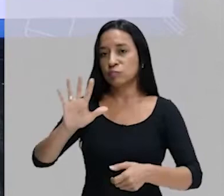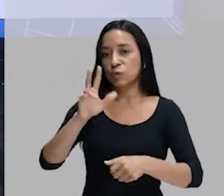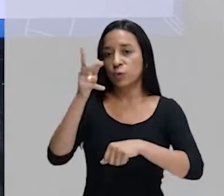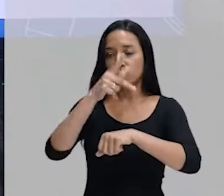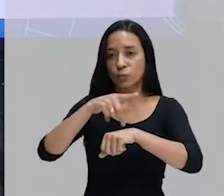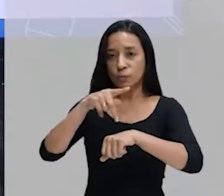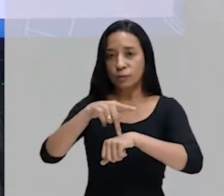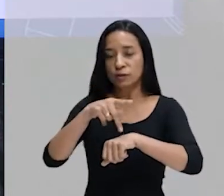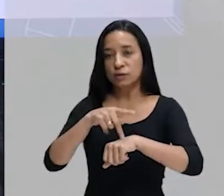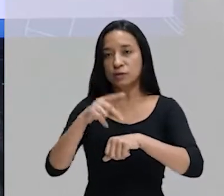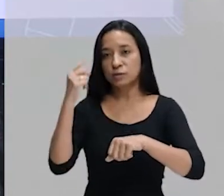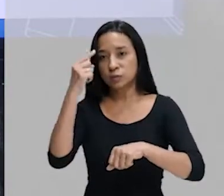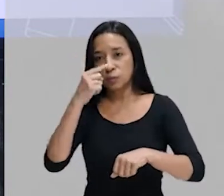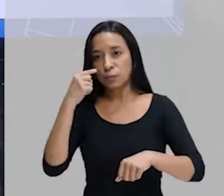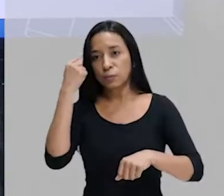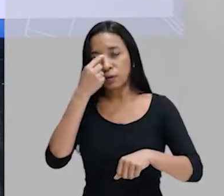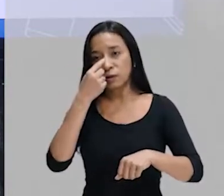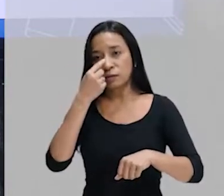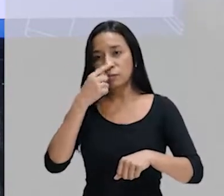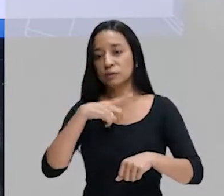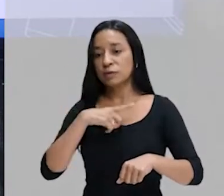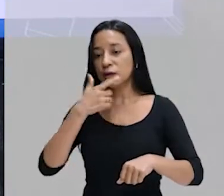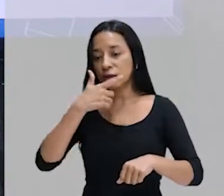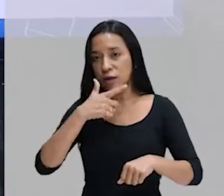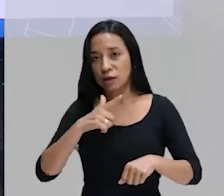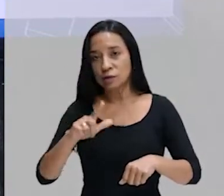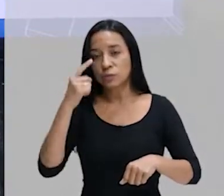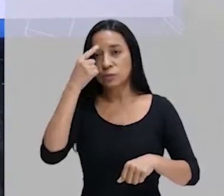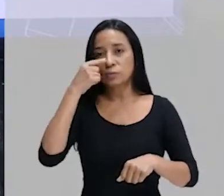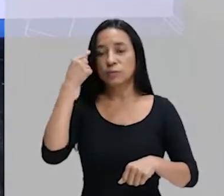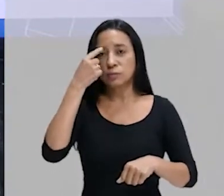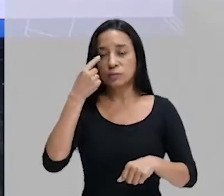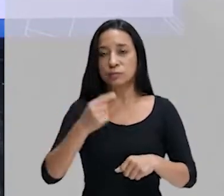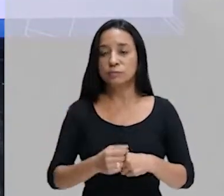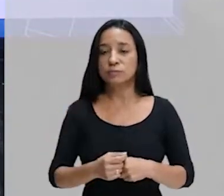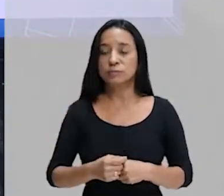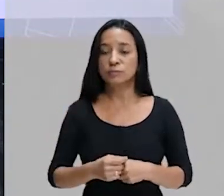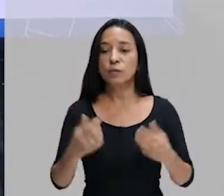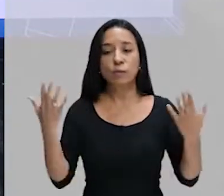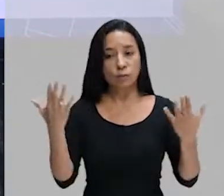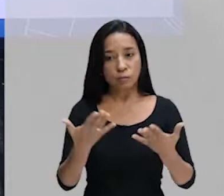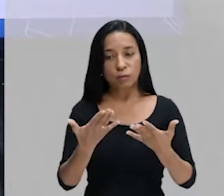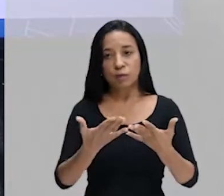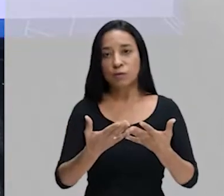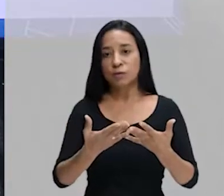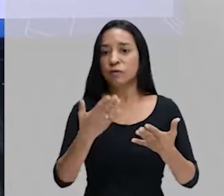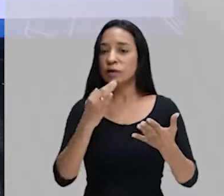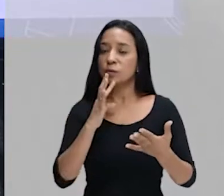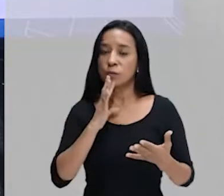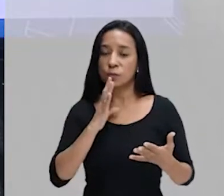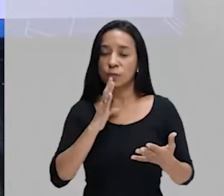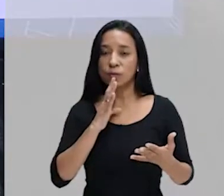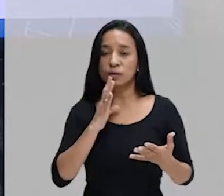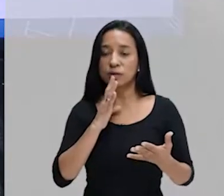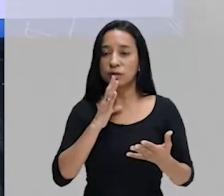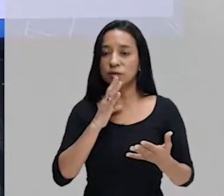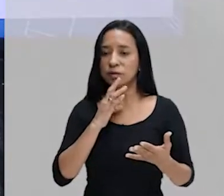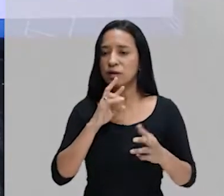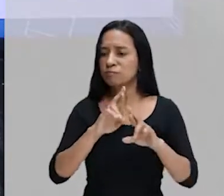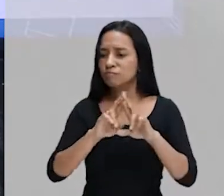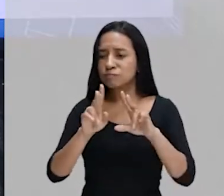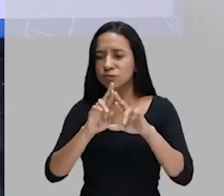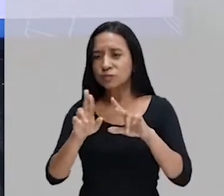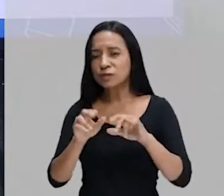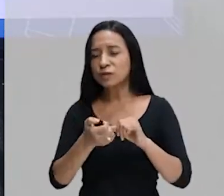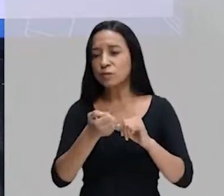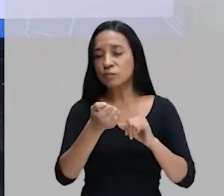países que são hispanohablantes, países que falam a língua espanhola. Tá? Hoje a gente vai ver algo um pouquinho diferenciado.